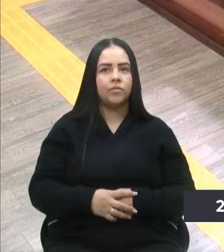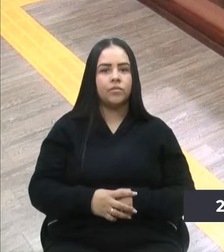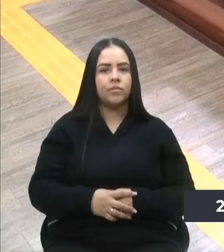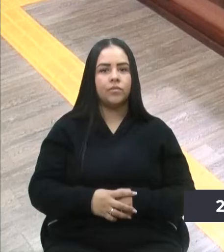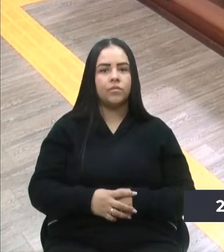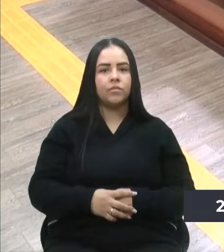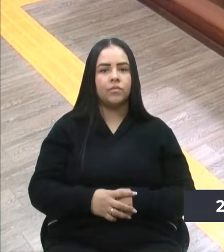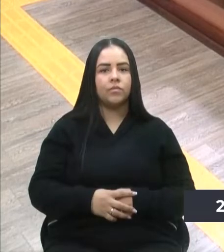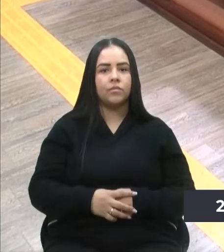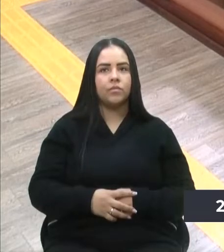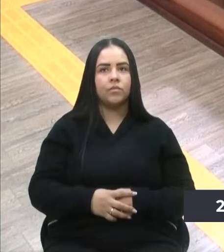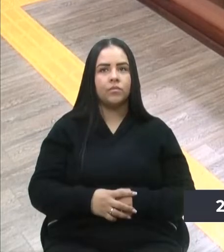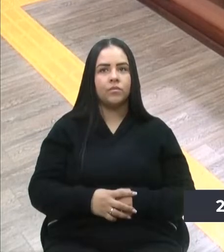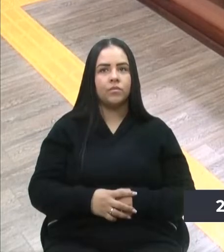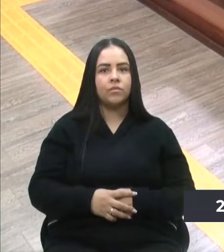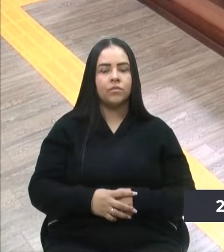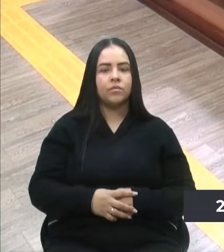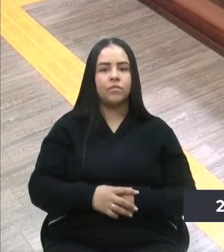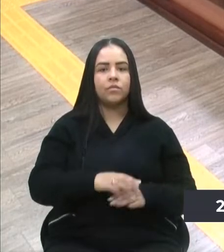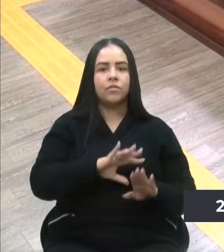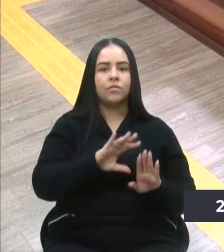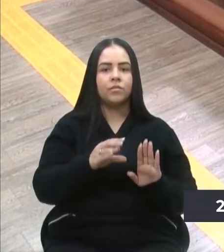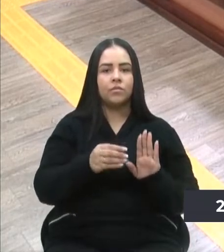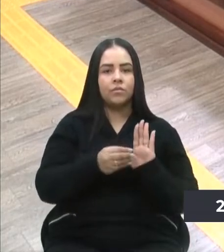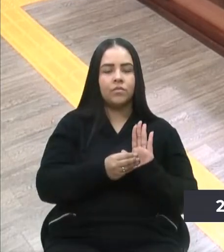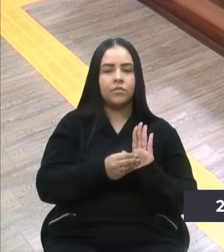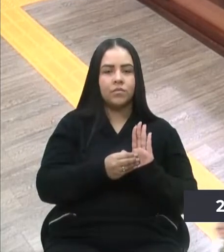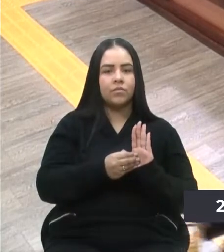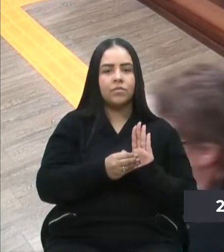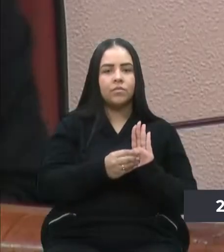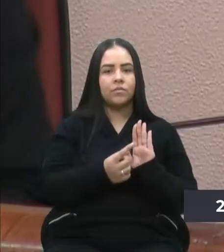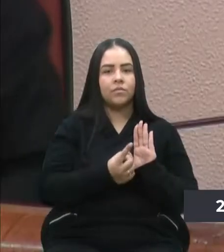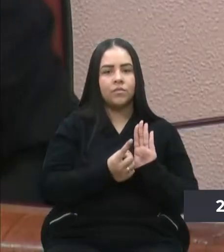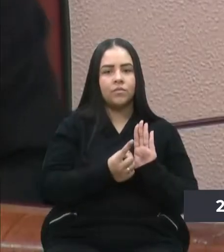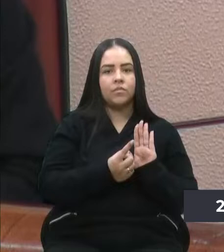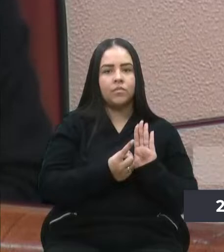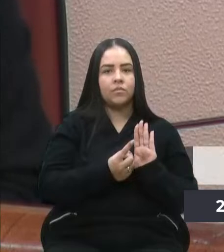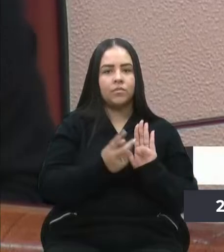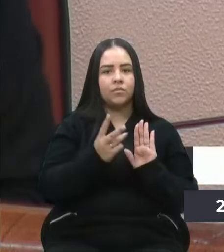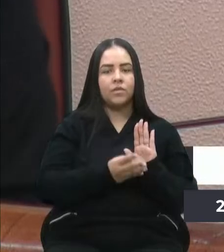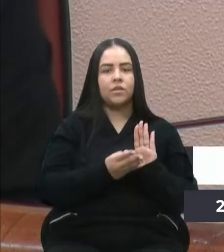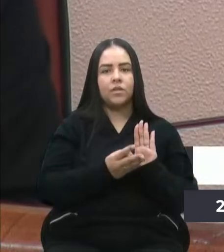Em discussão, a emenda aditiva 1 de 2022.